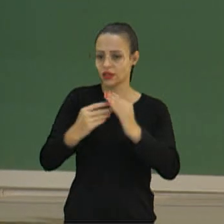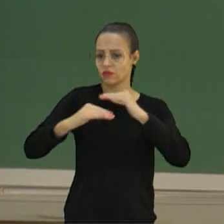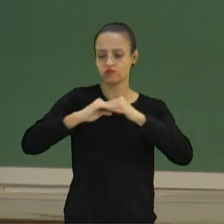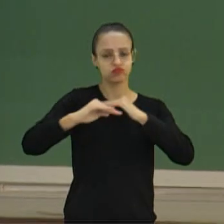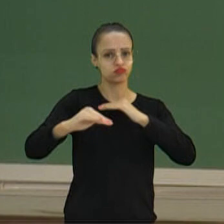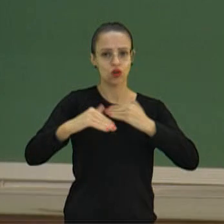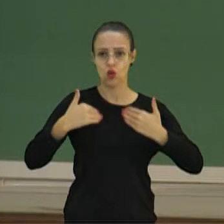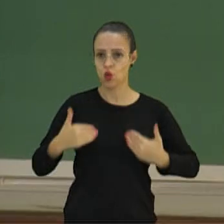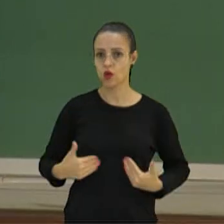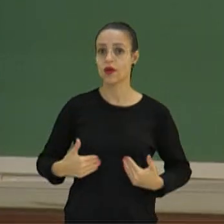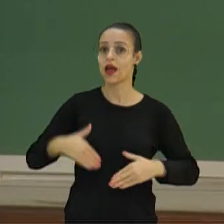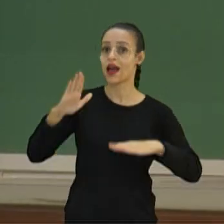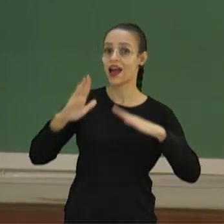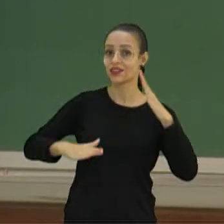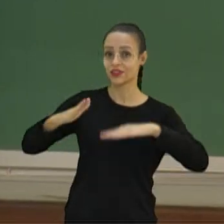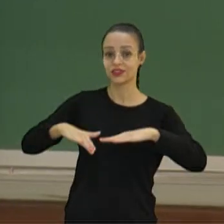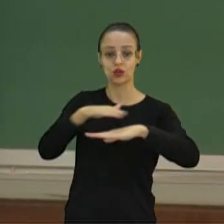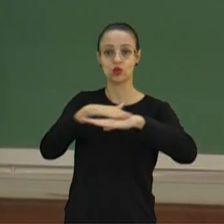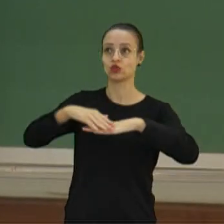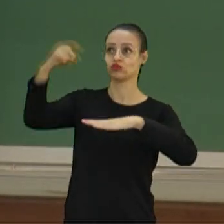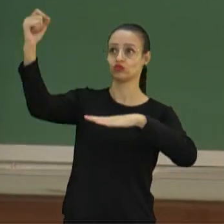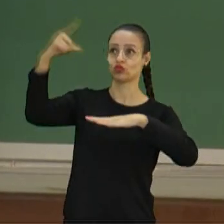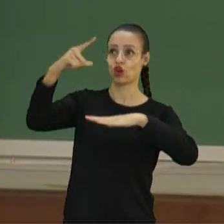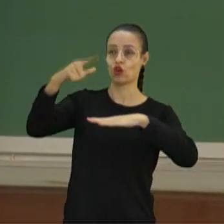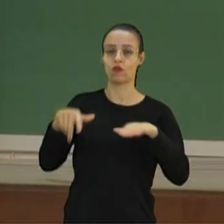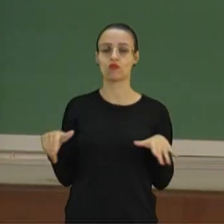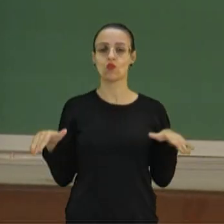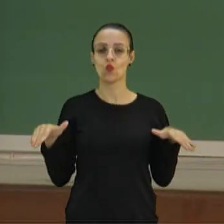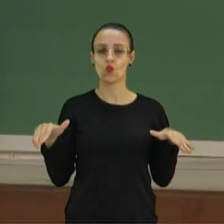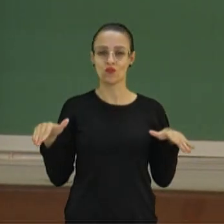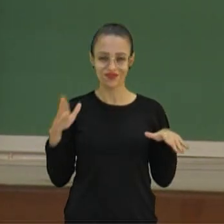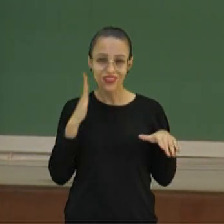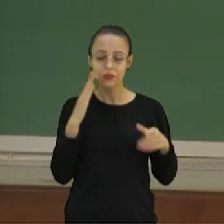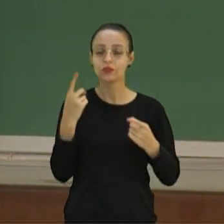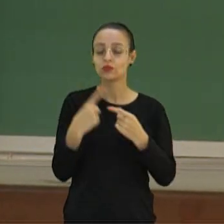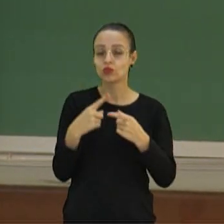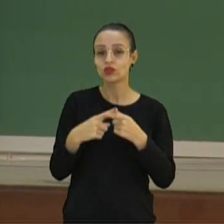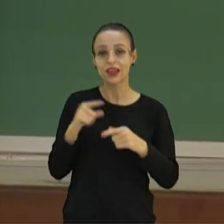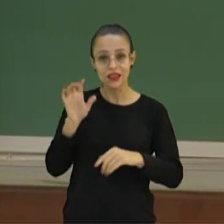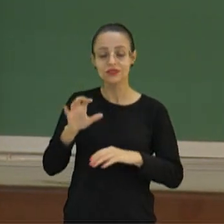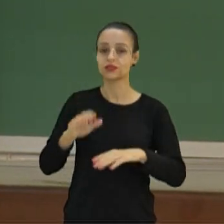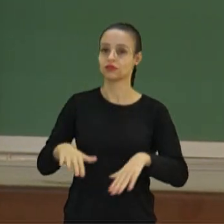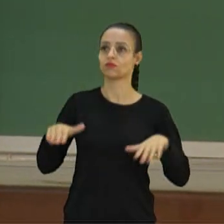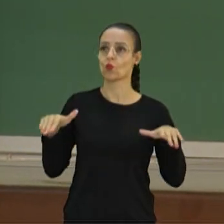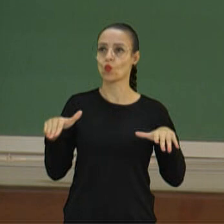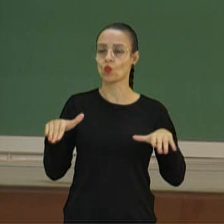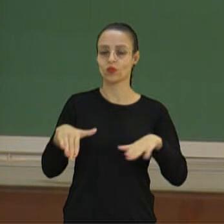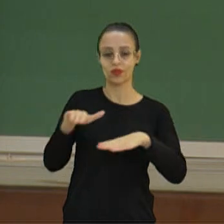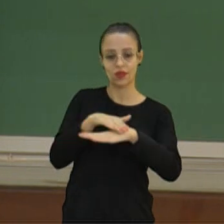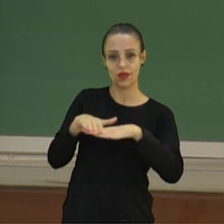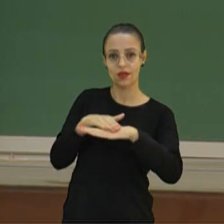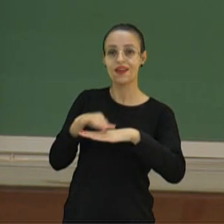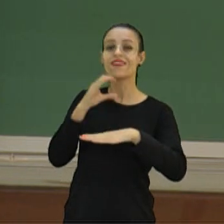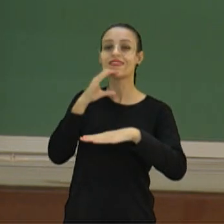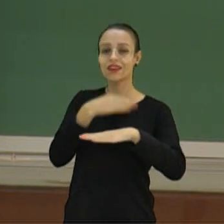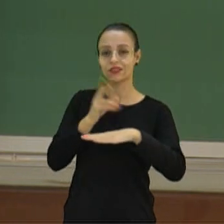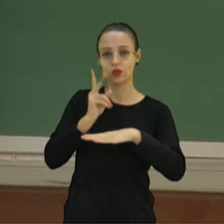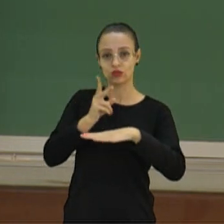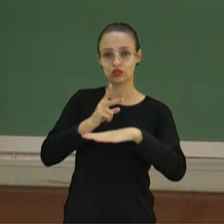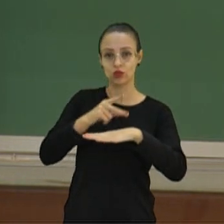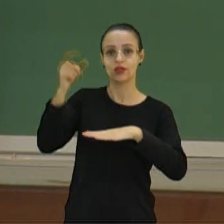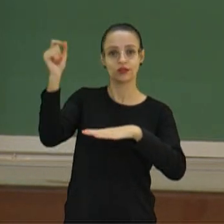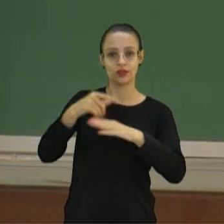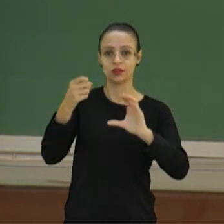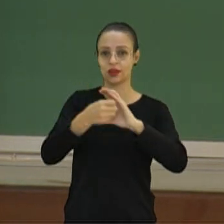às vezes ficar no sol. Sabe aquela expressão ficar lagarteando? Porque o lagarto fica no sol para poder manter o corpo aquecido. Então